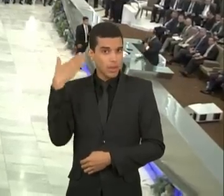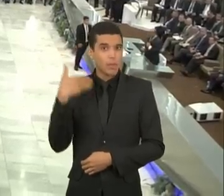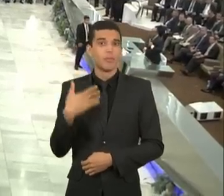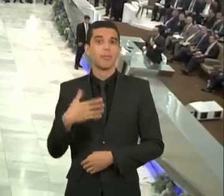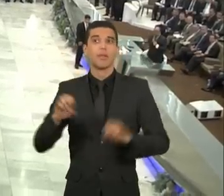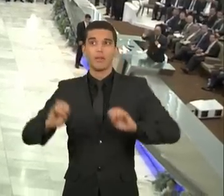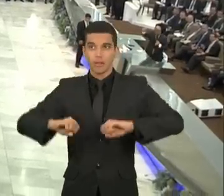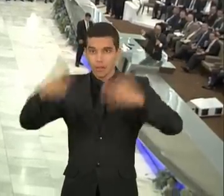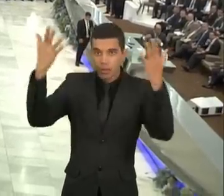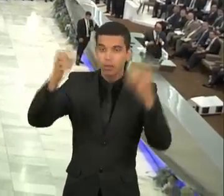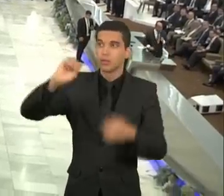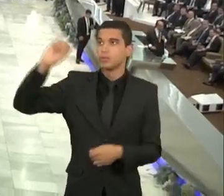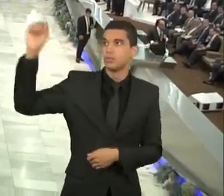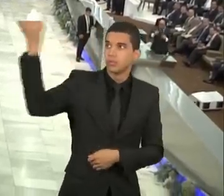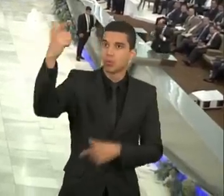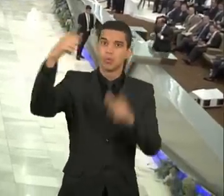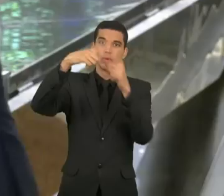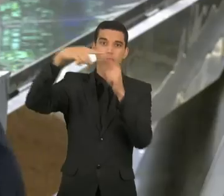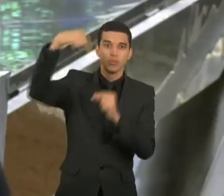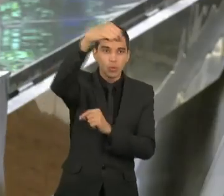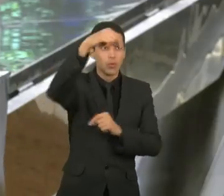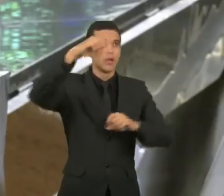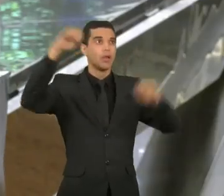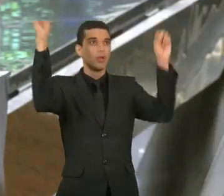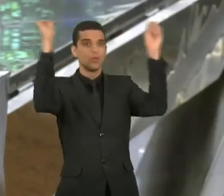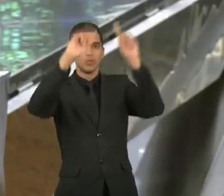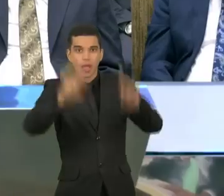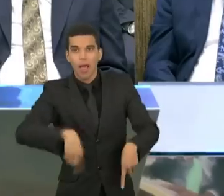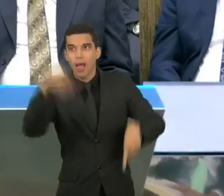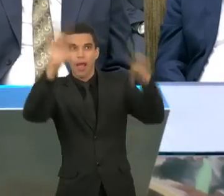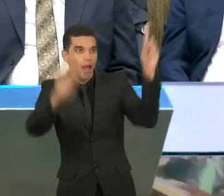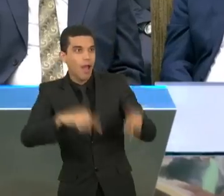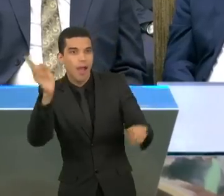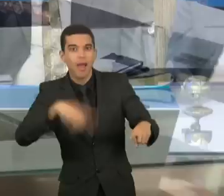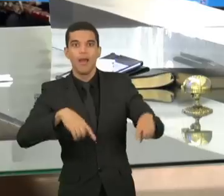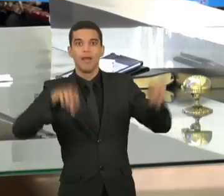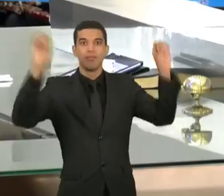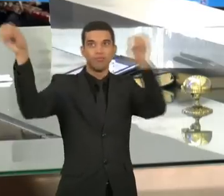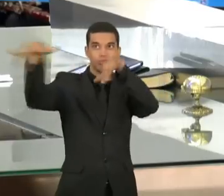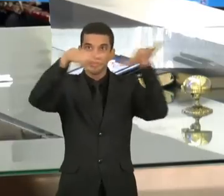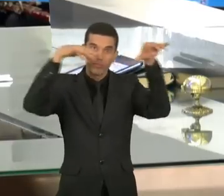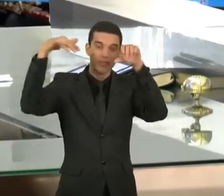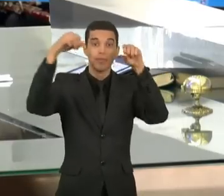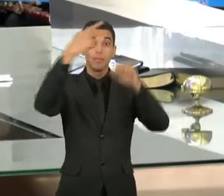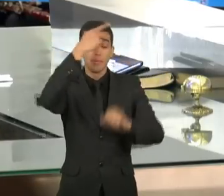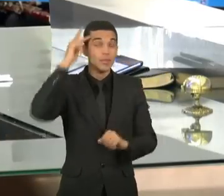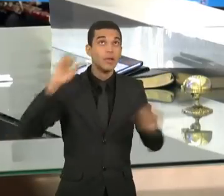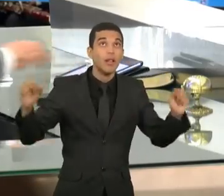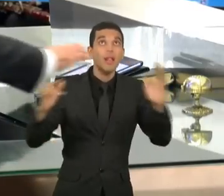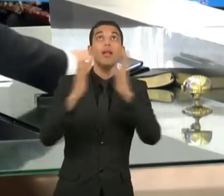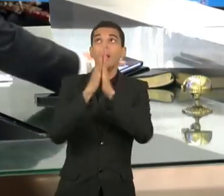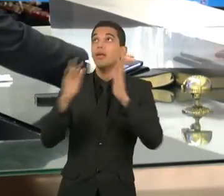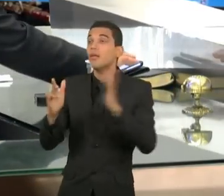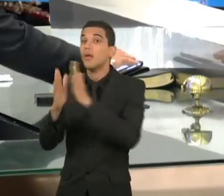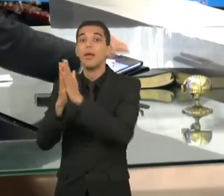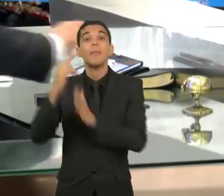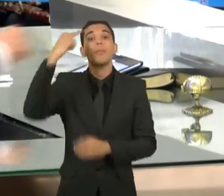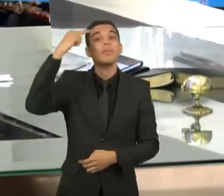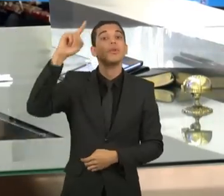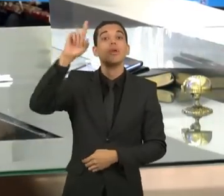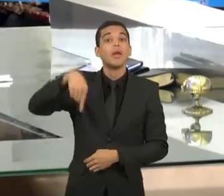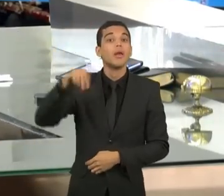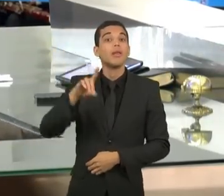chuva, os trovões, os fenômenos da natureza, buscando a Deus e a eternidade. Enterravam